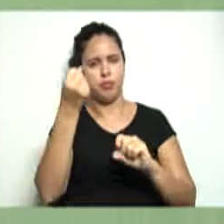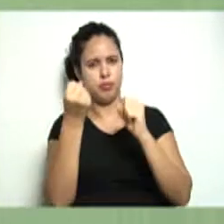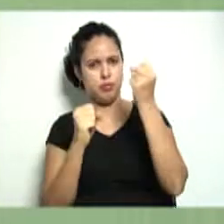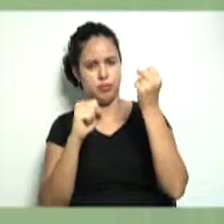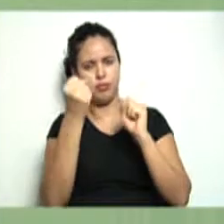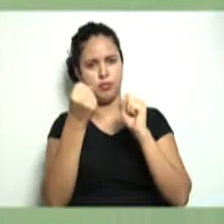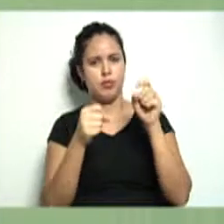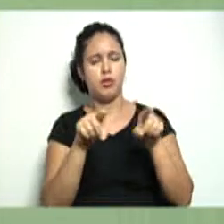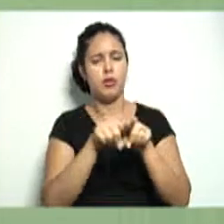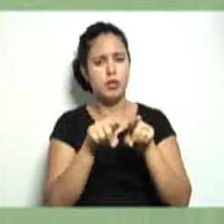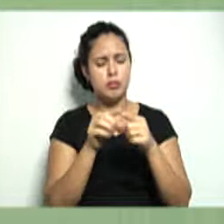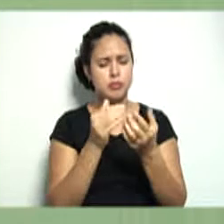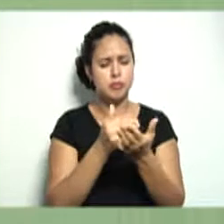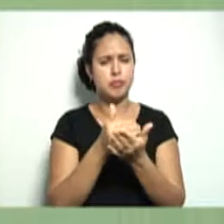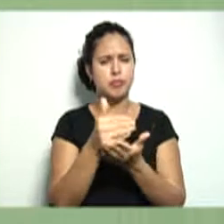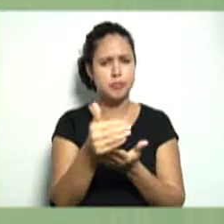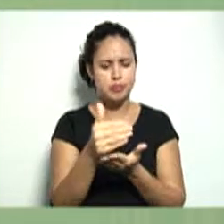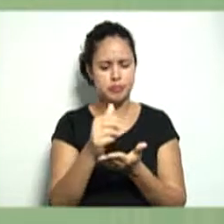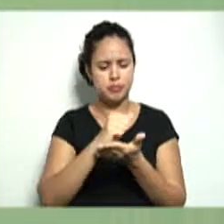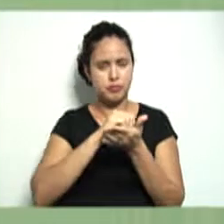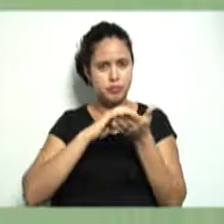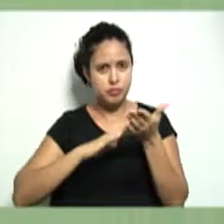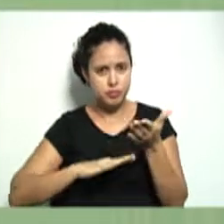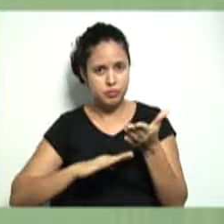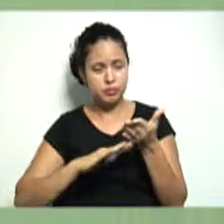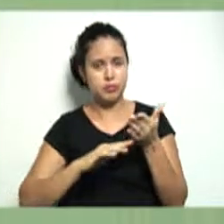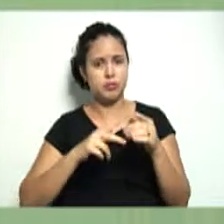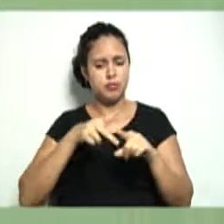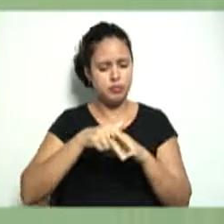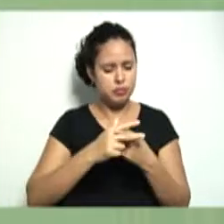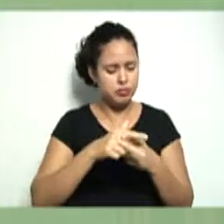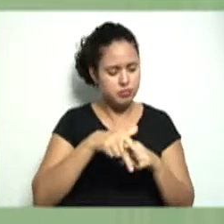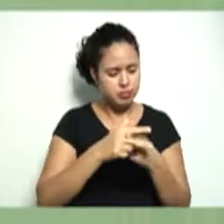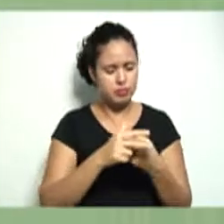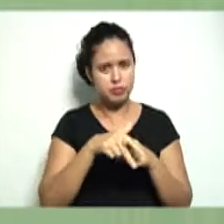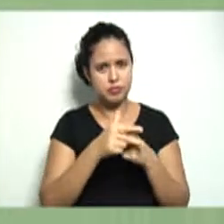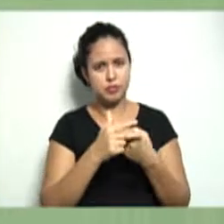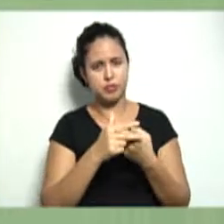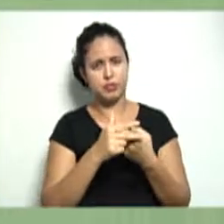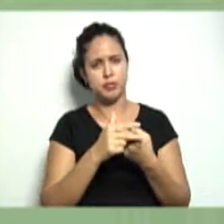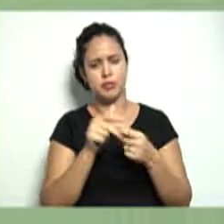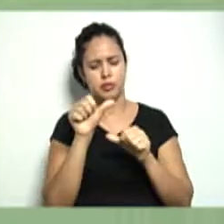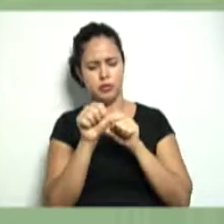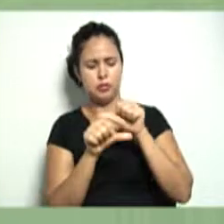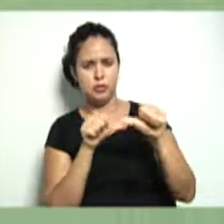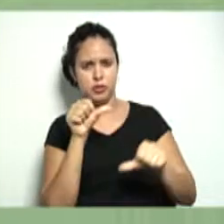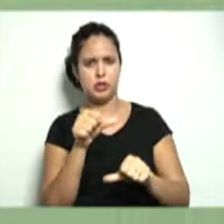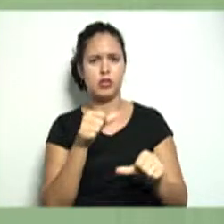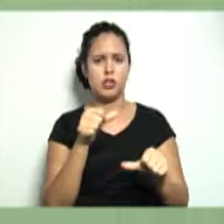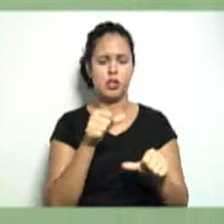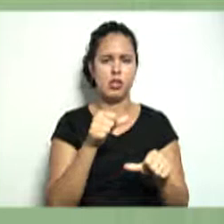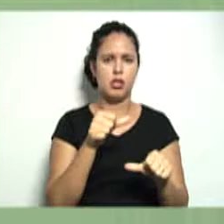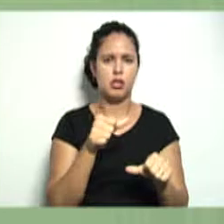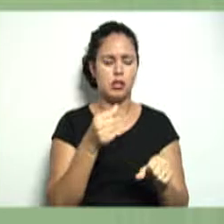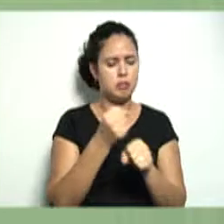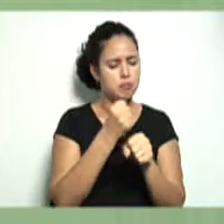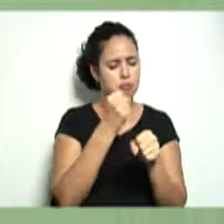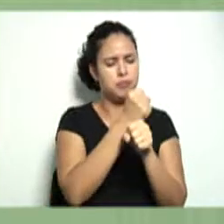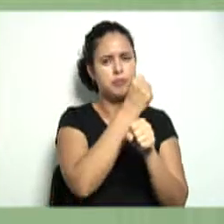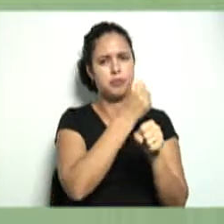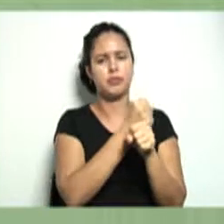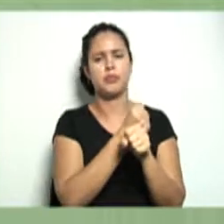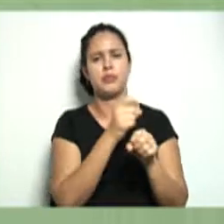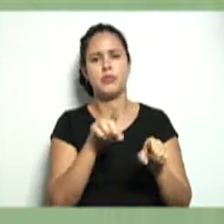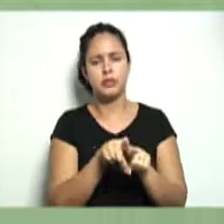atividades de manutenção, ajustes e reparos das máquinas. Além do trabalho manual em si, também era